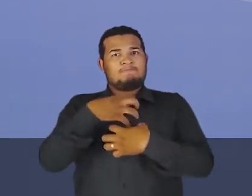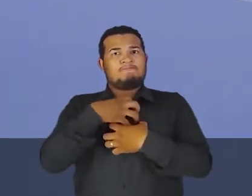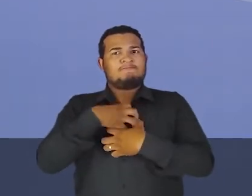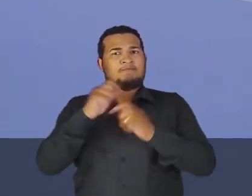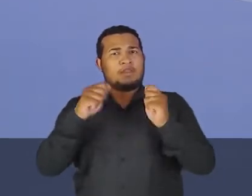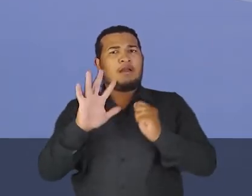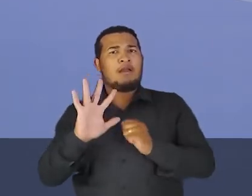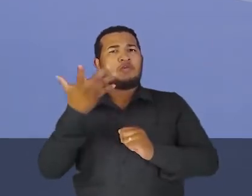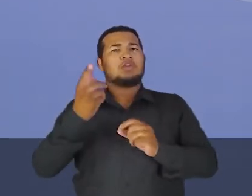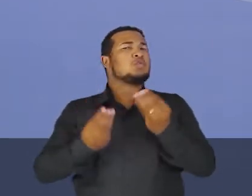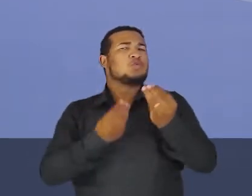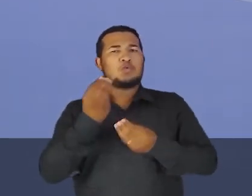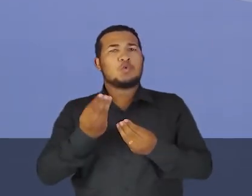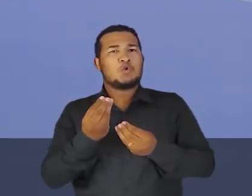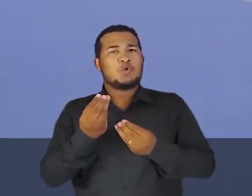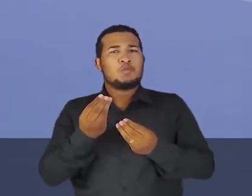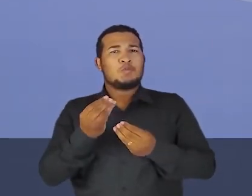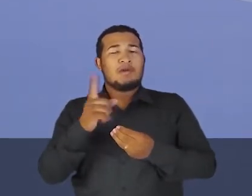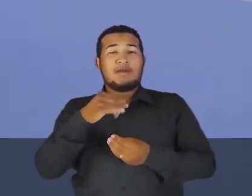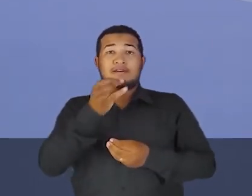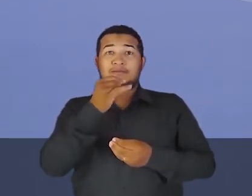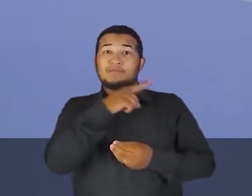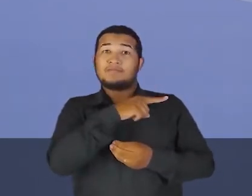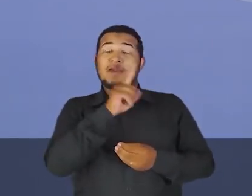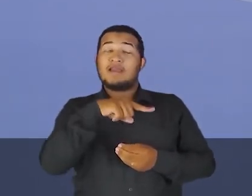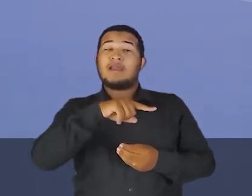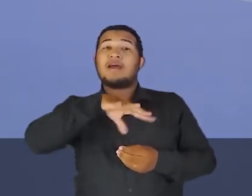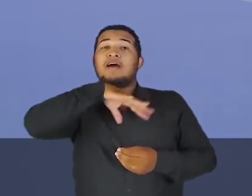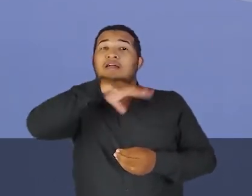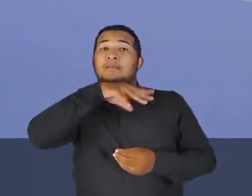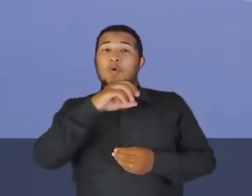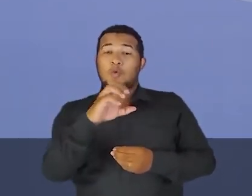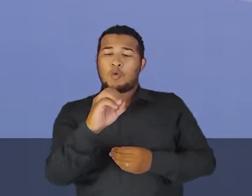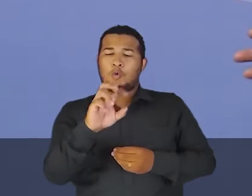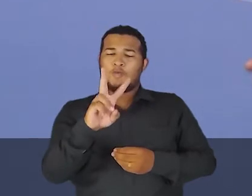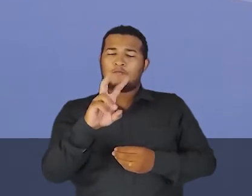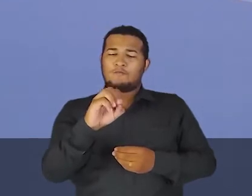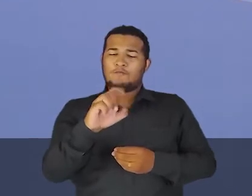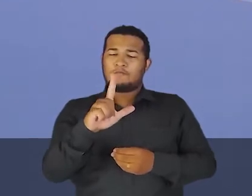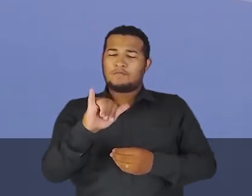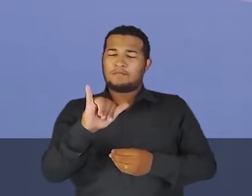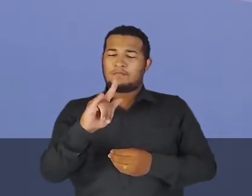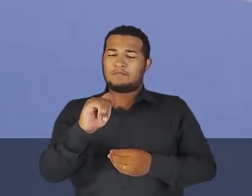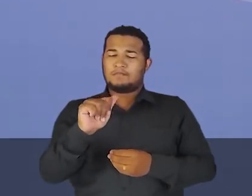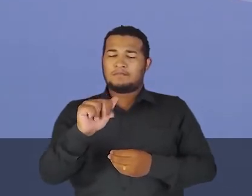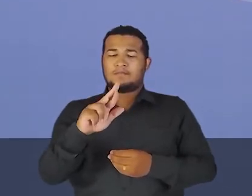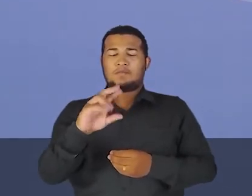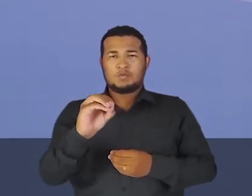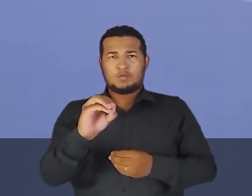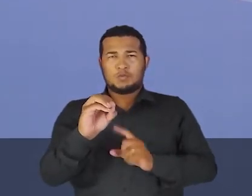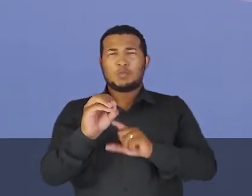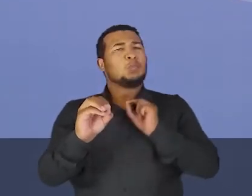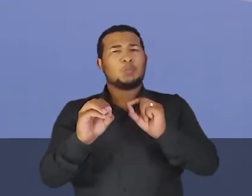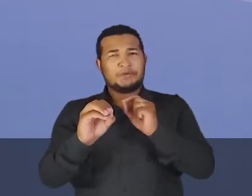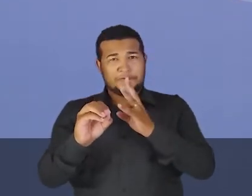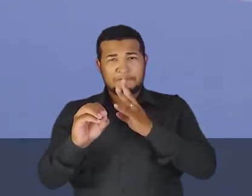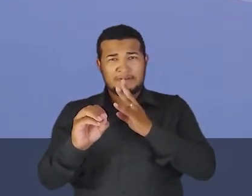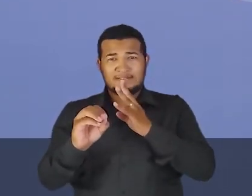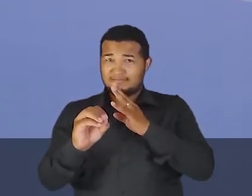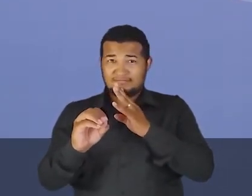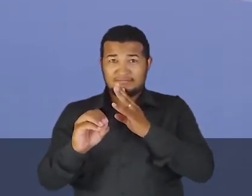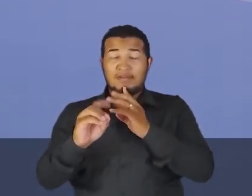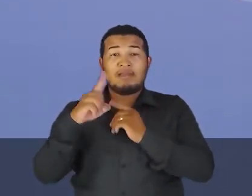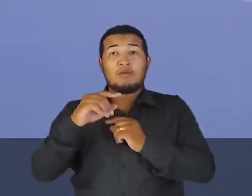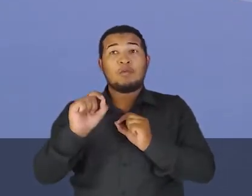onde acontece desenvolvimento embrionário, no caso são os animais ovolíparos. Você sabe o que é um animal ovolíparo? Um